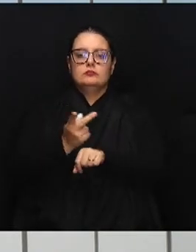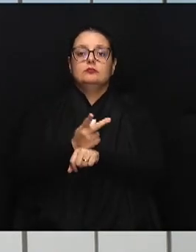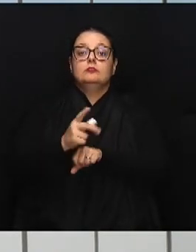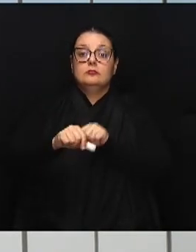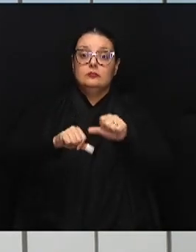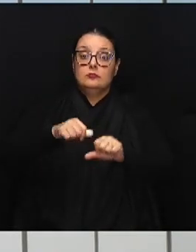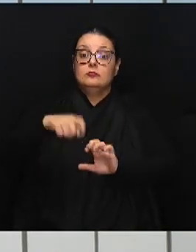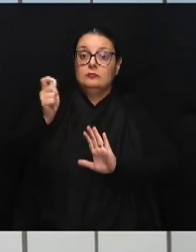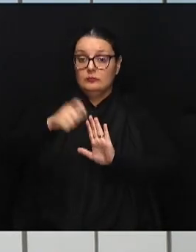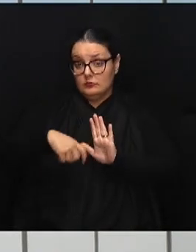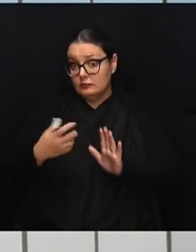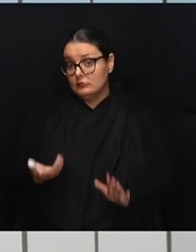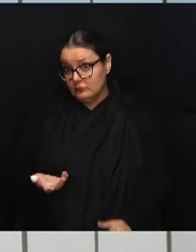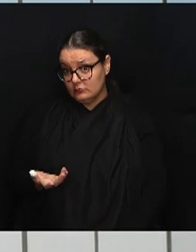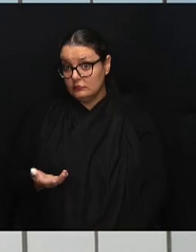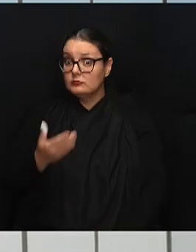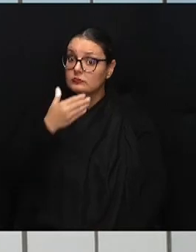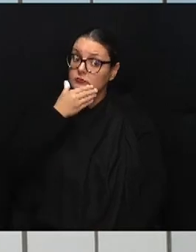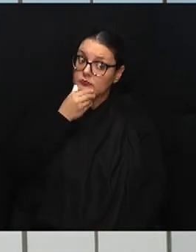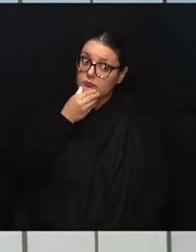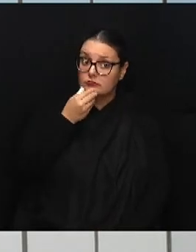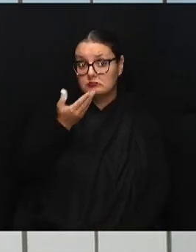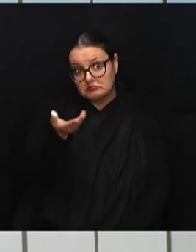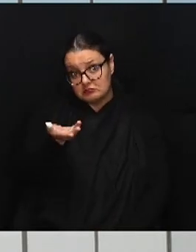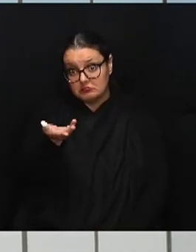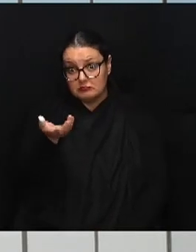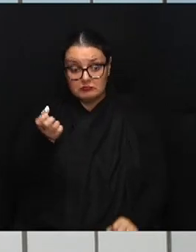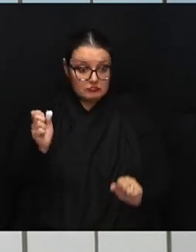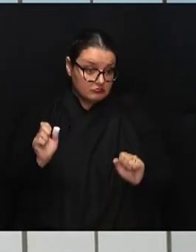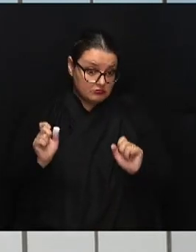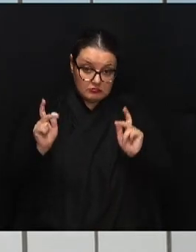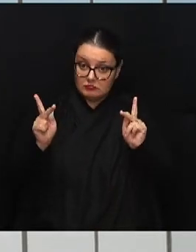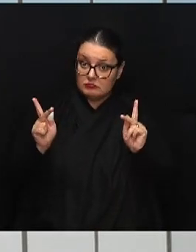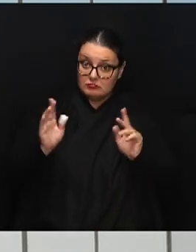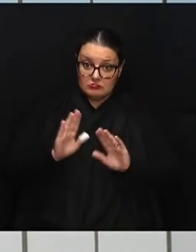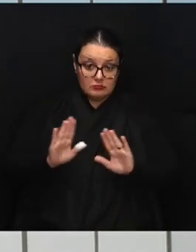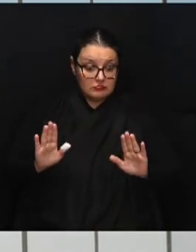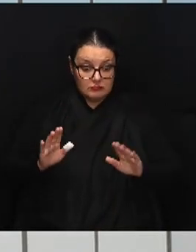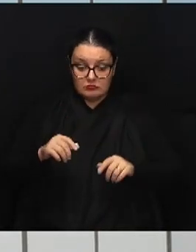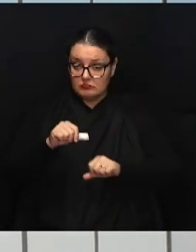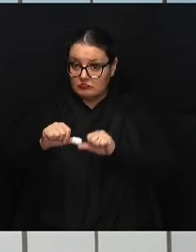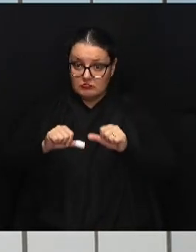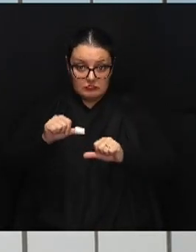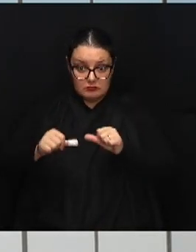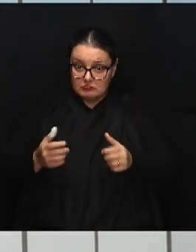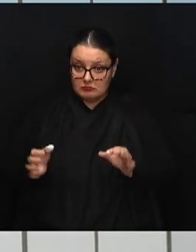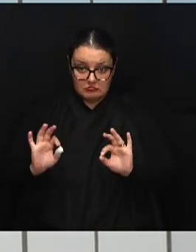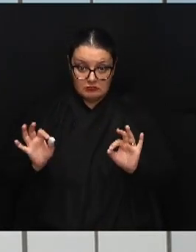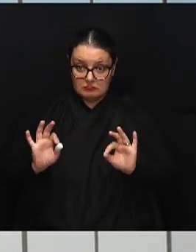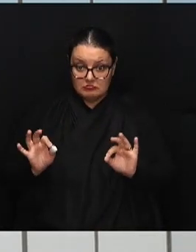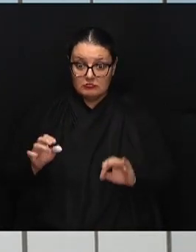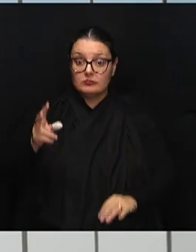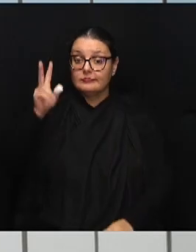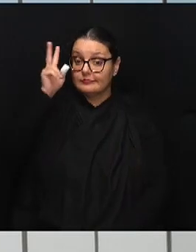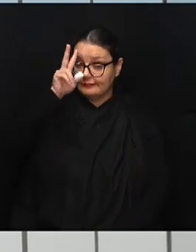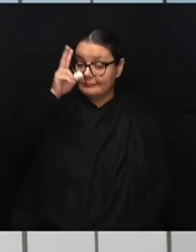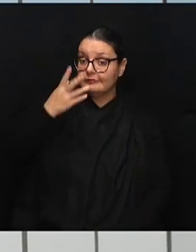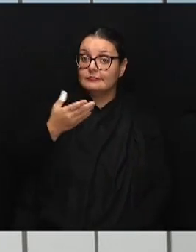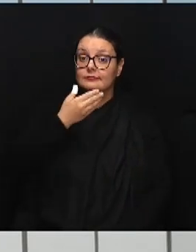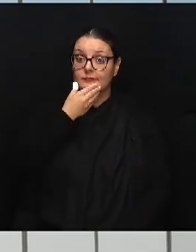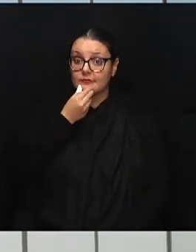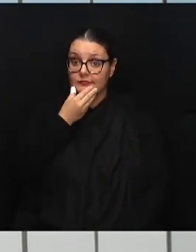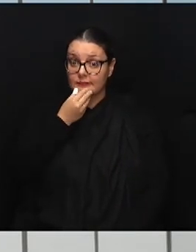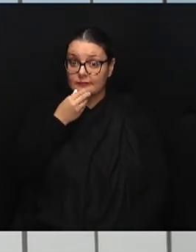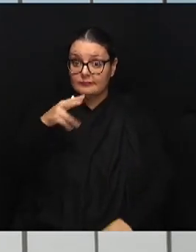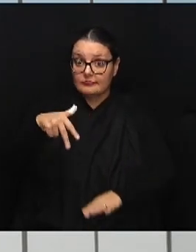mudanças efetivas. Para os homens até então está tudo bem, não precisa mudar nada. É muito comum que a gente lembre do homem como aquele